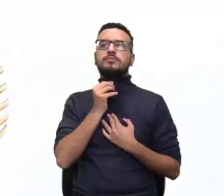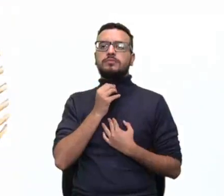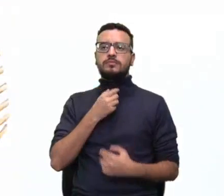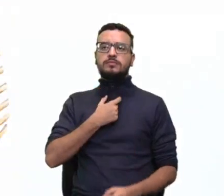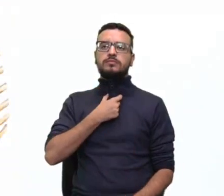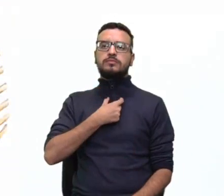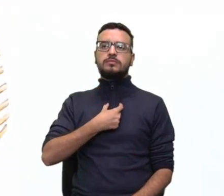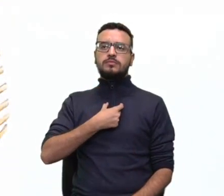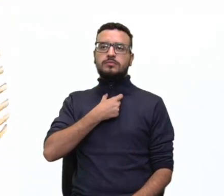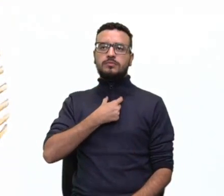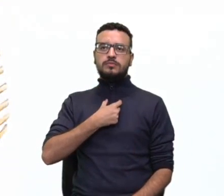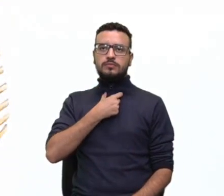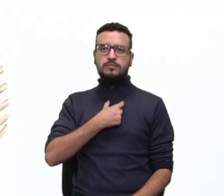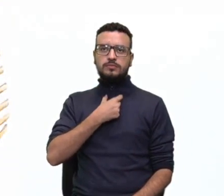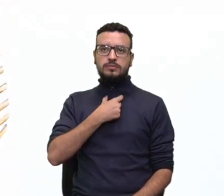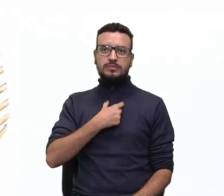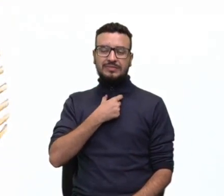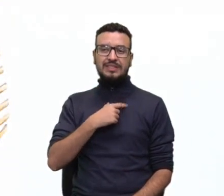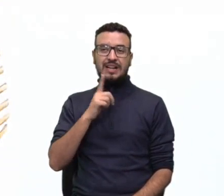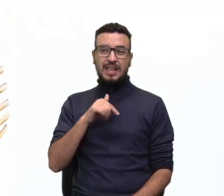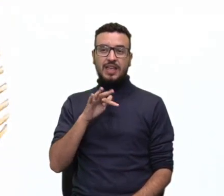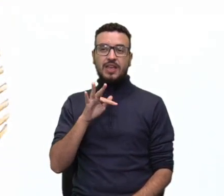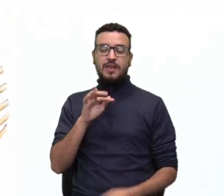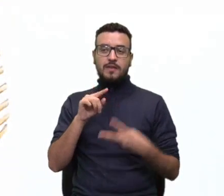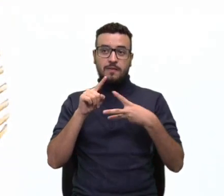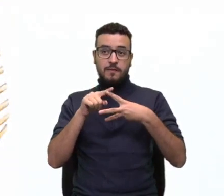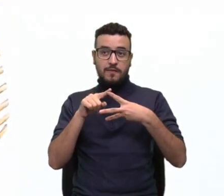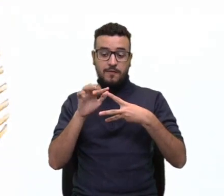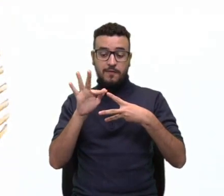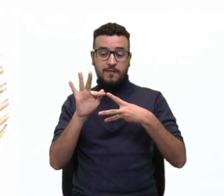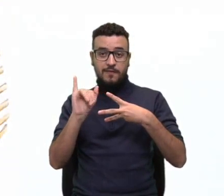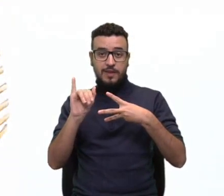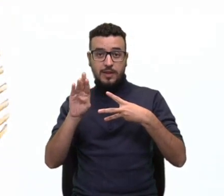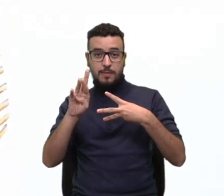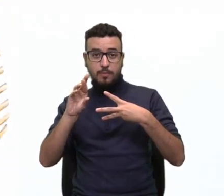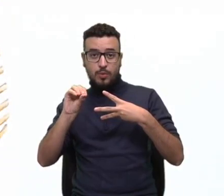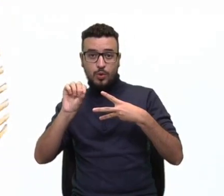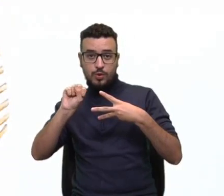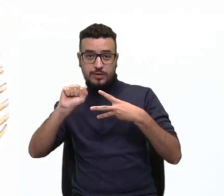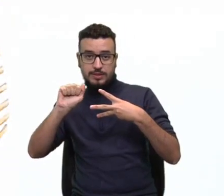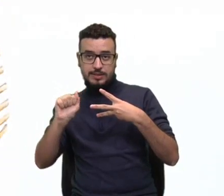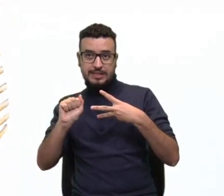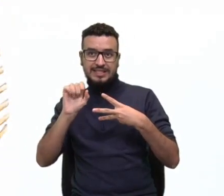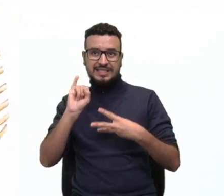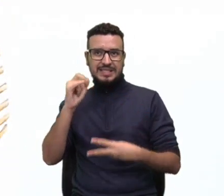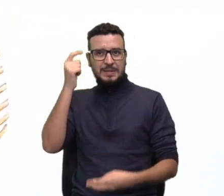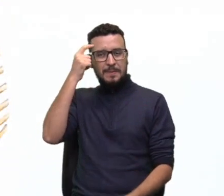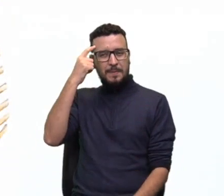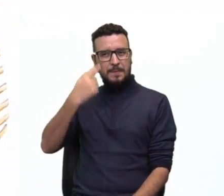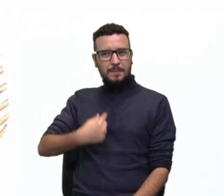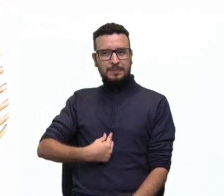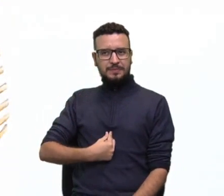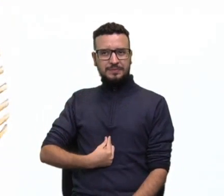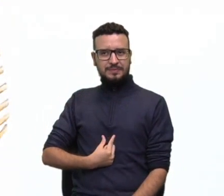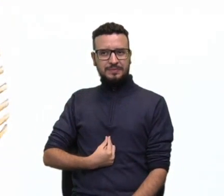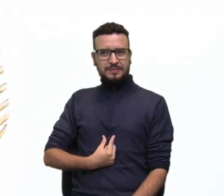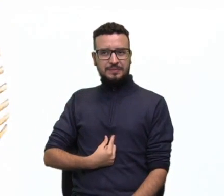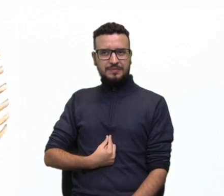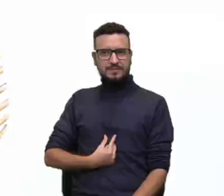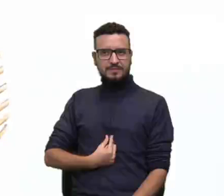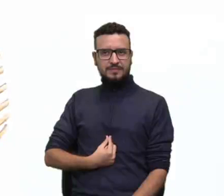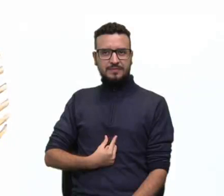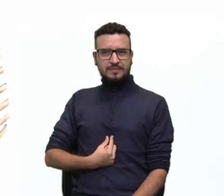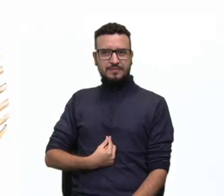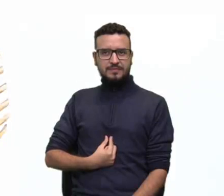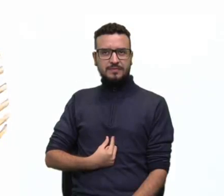ela é fibrosa. Agora, quando eu penso na chifo external, lembra que o processo tifoide ele fica bem